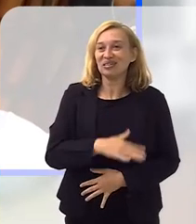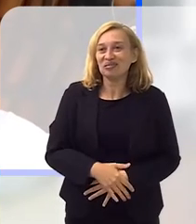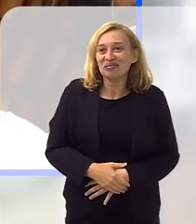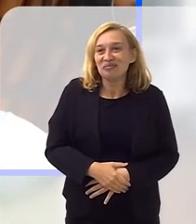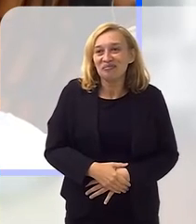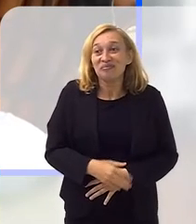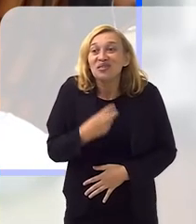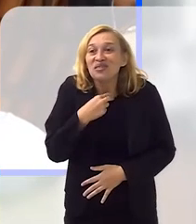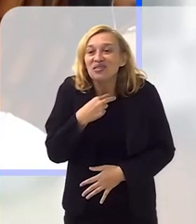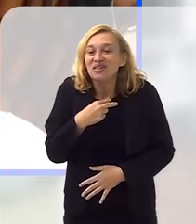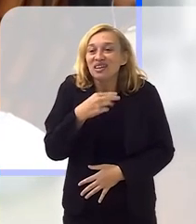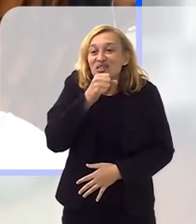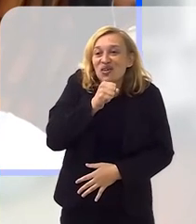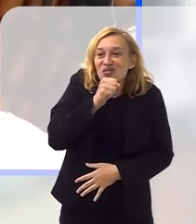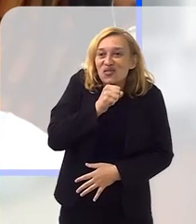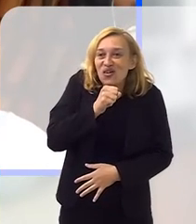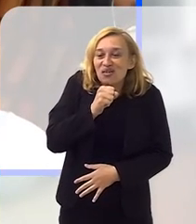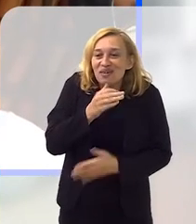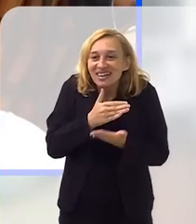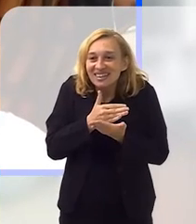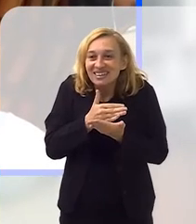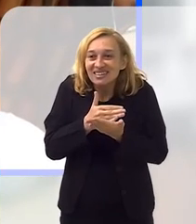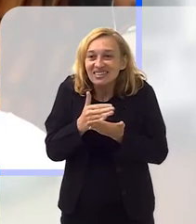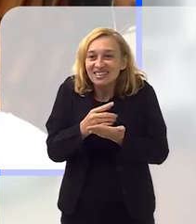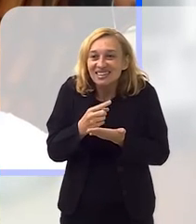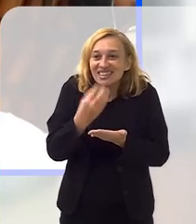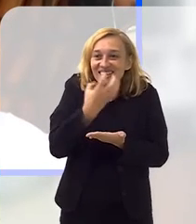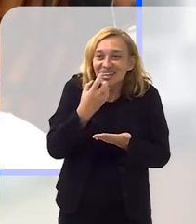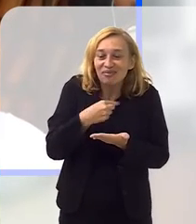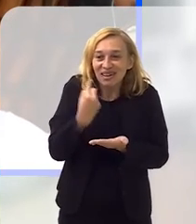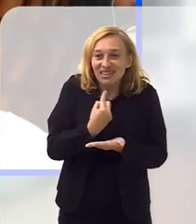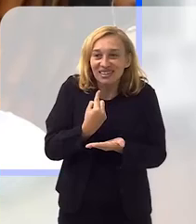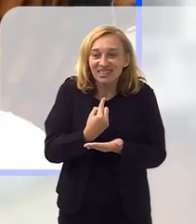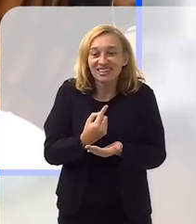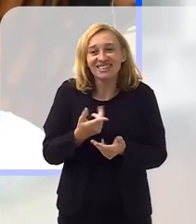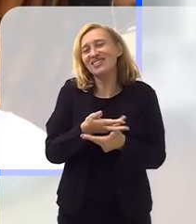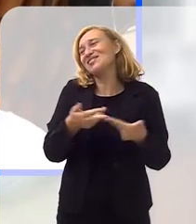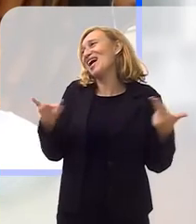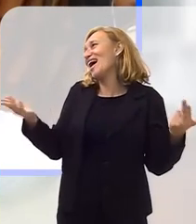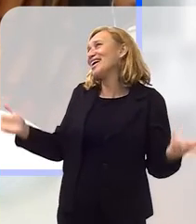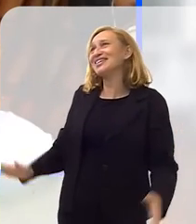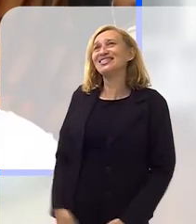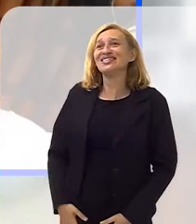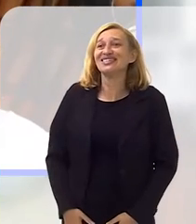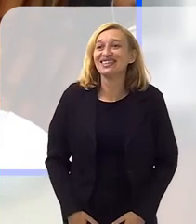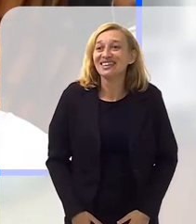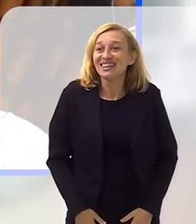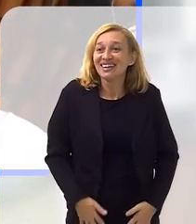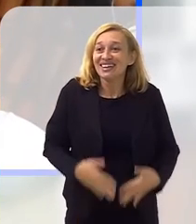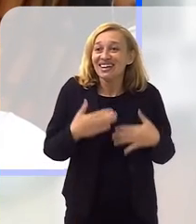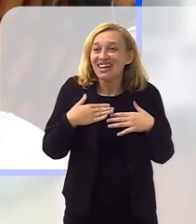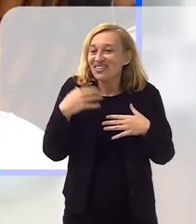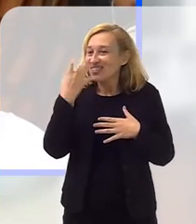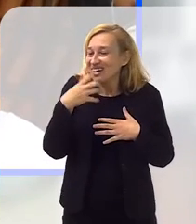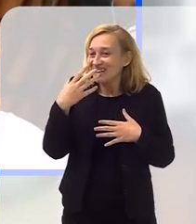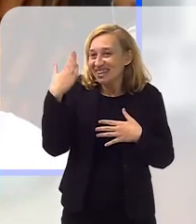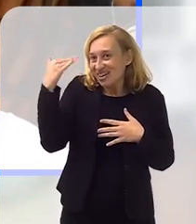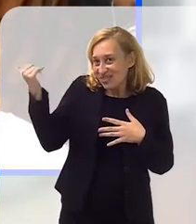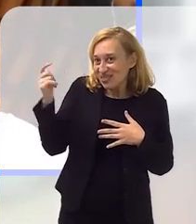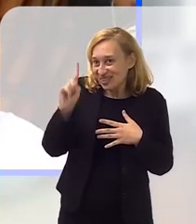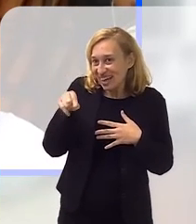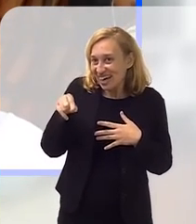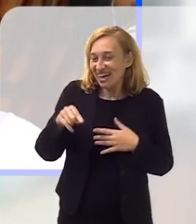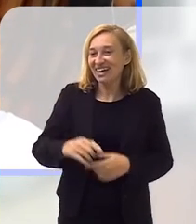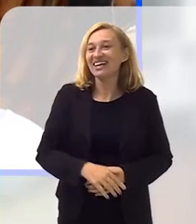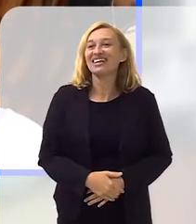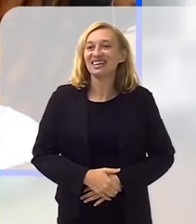especial do coração com a sua avó para dar uma palhinha para a gente. Tem vários, né? Tem vários, mas eu